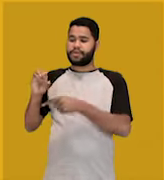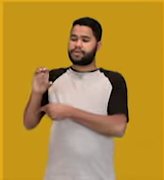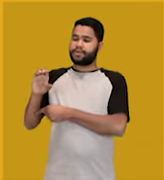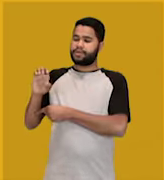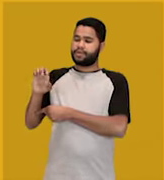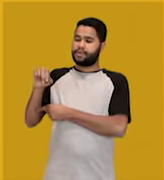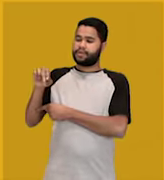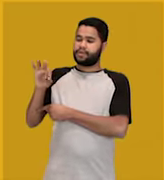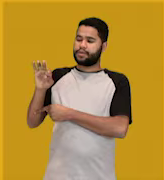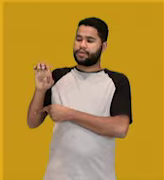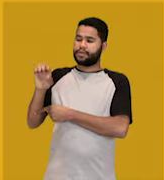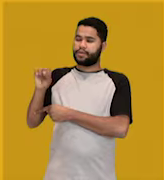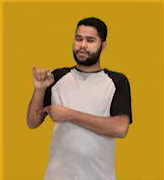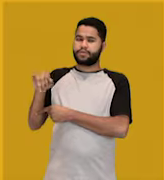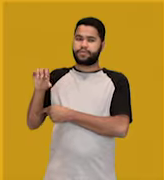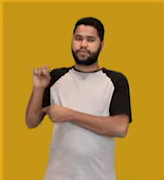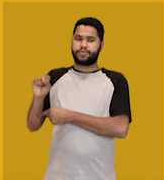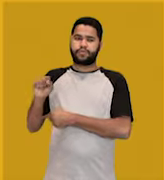centésimos.